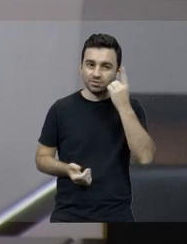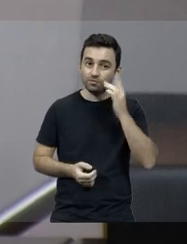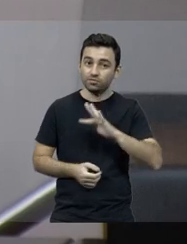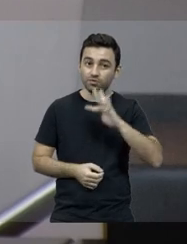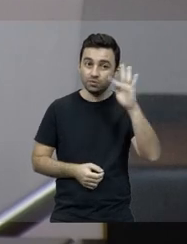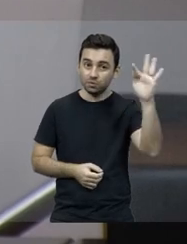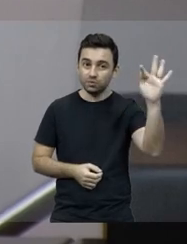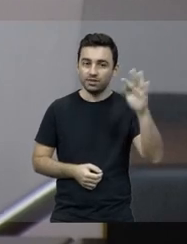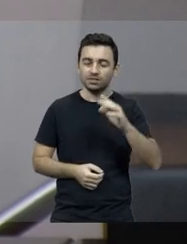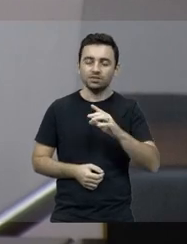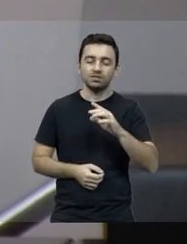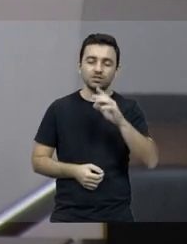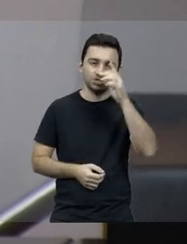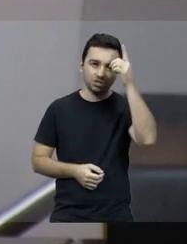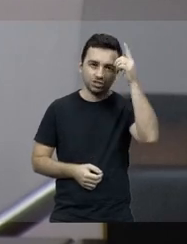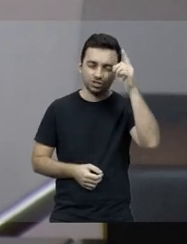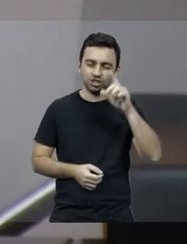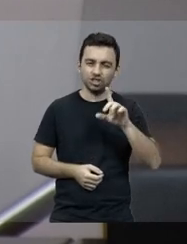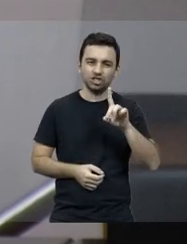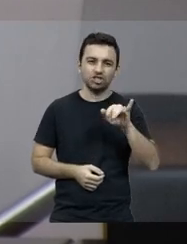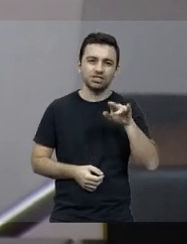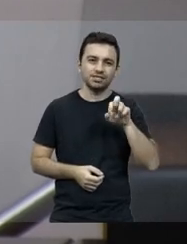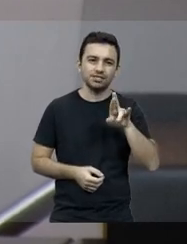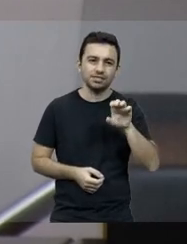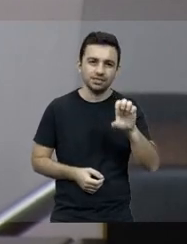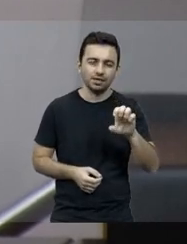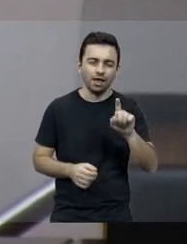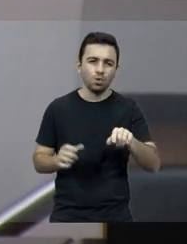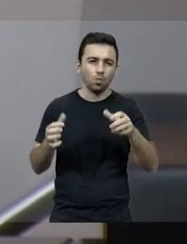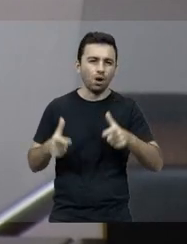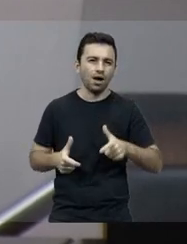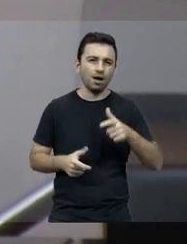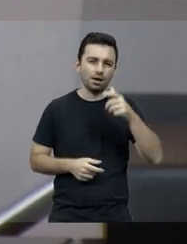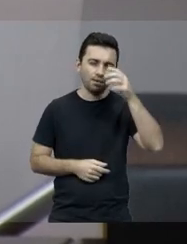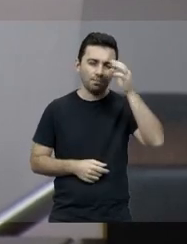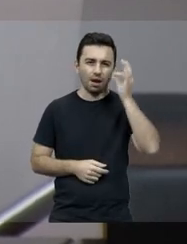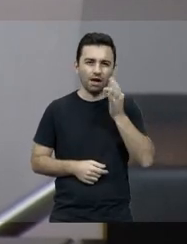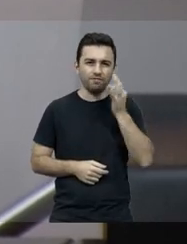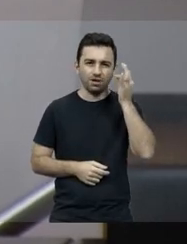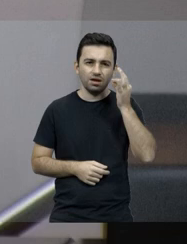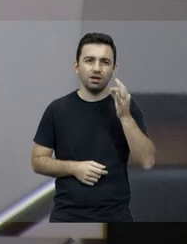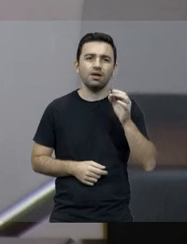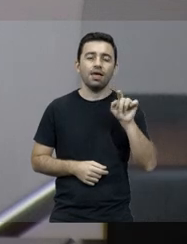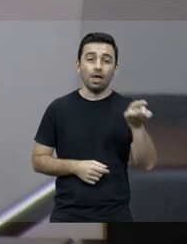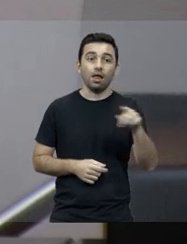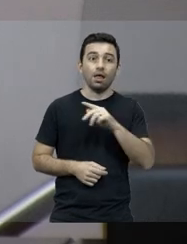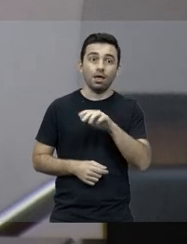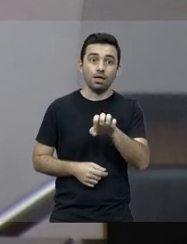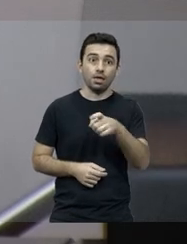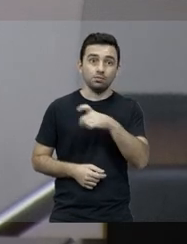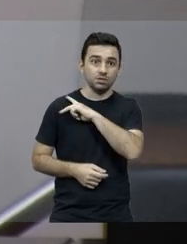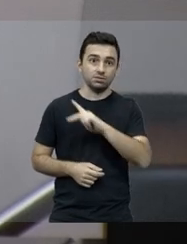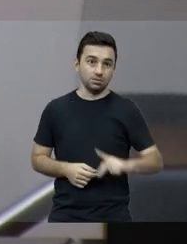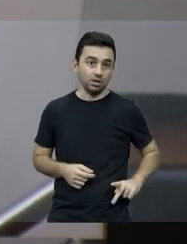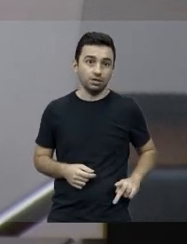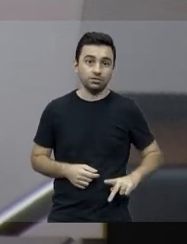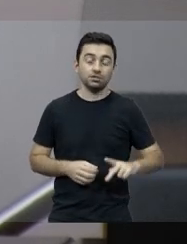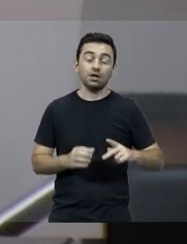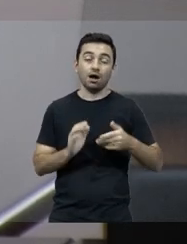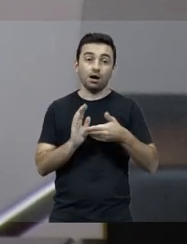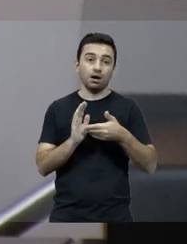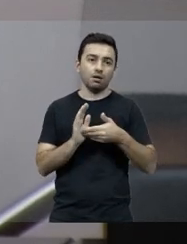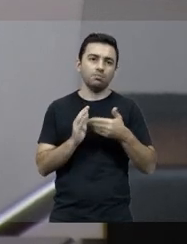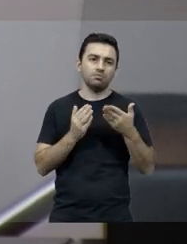né? Dirce, vereadora de Mafra, ex-presidente da Câmara ali, que nos prestigia nessa tarde. Seja